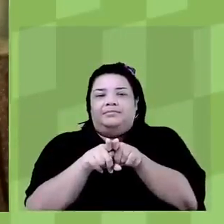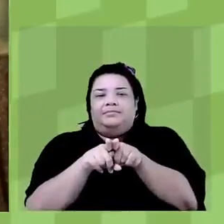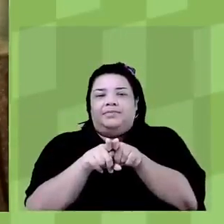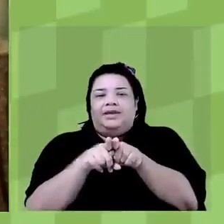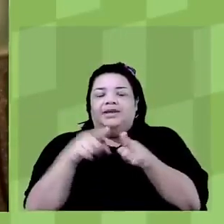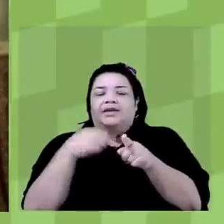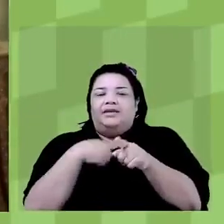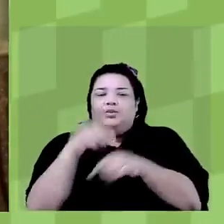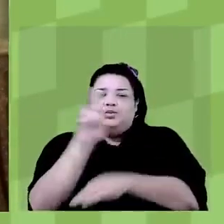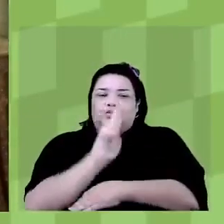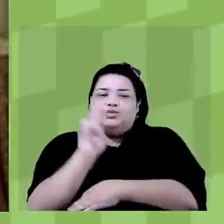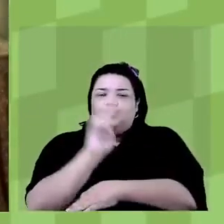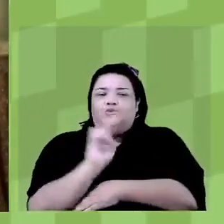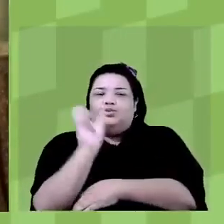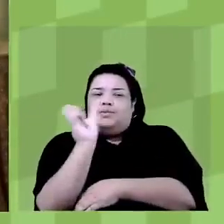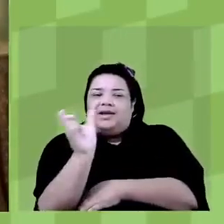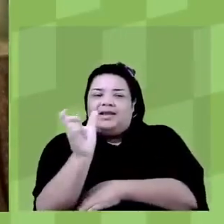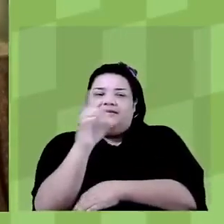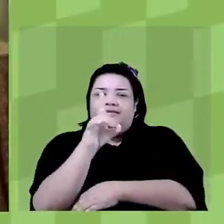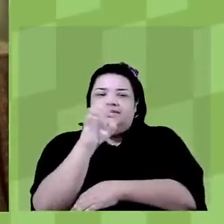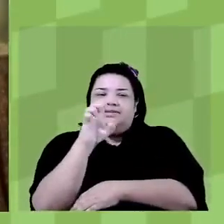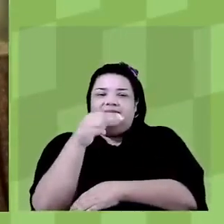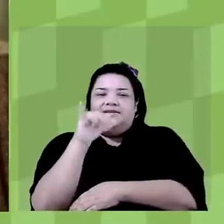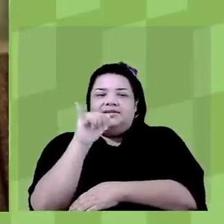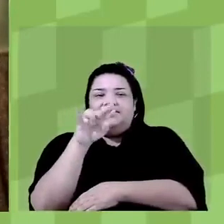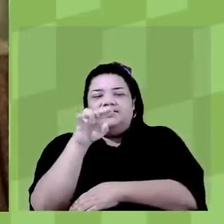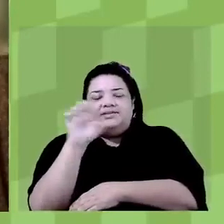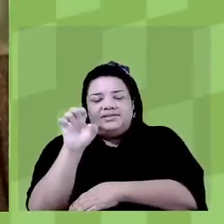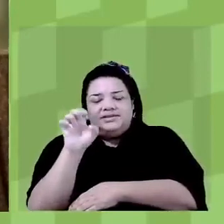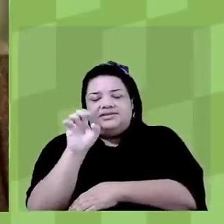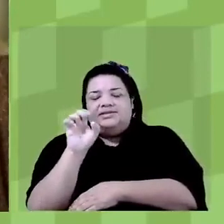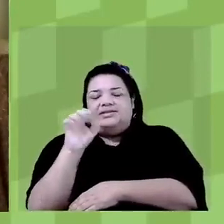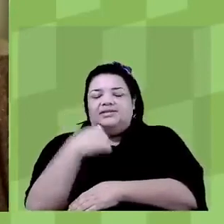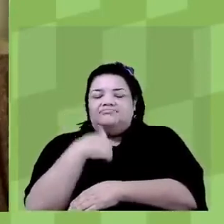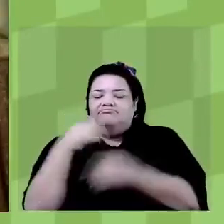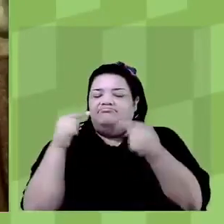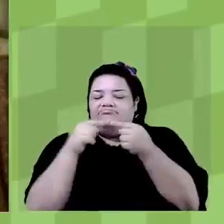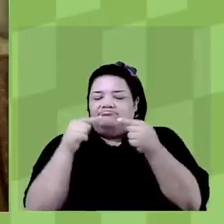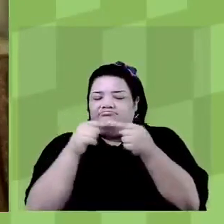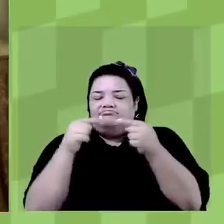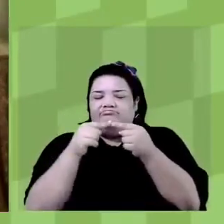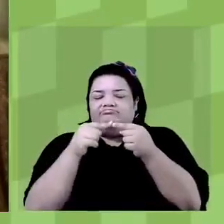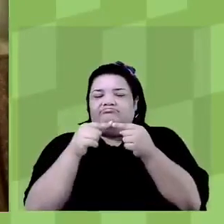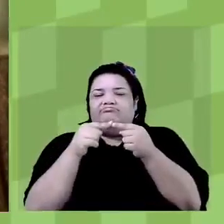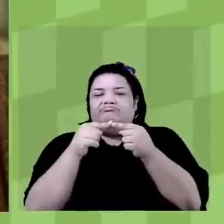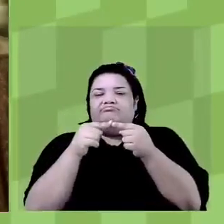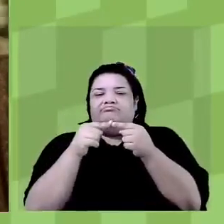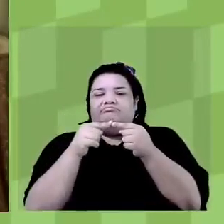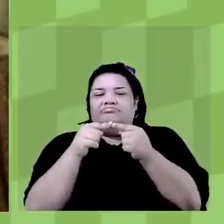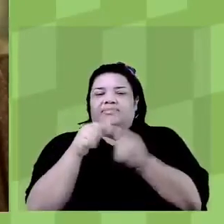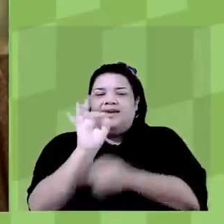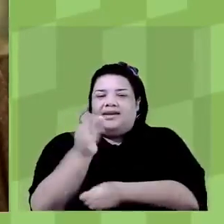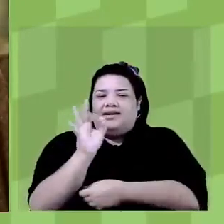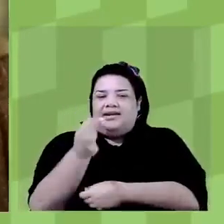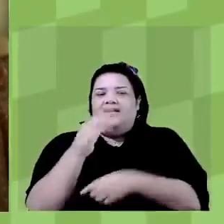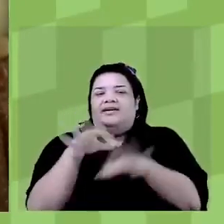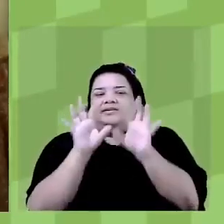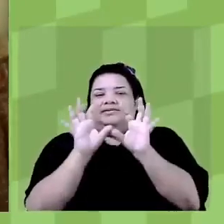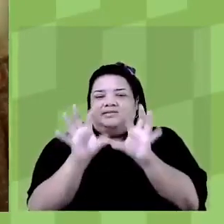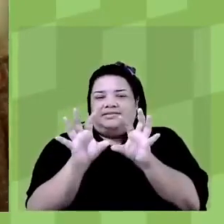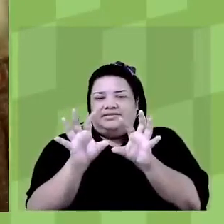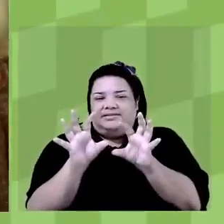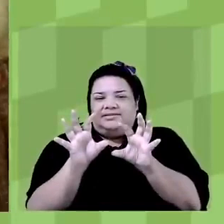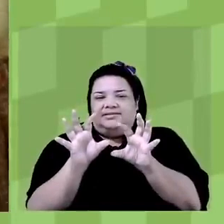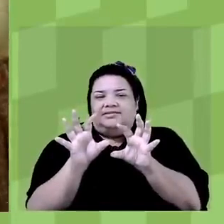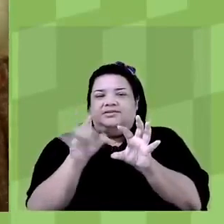palavras da Denise, as minhas próprias, é exatamente assim como ela falou,